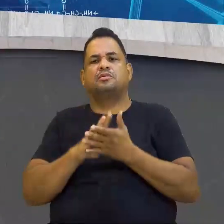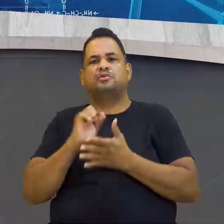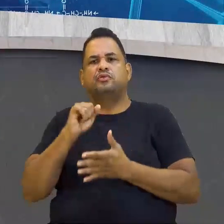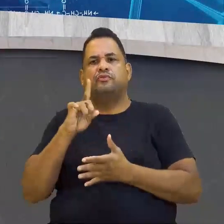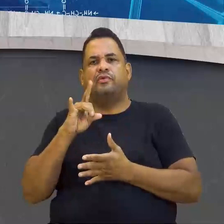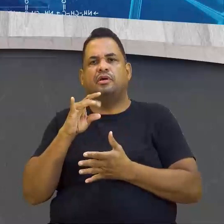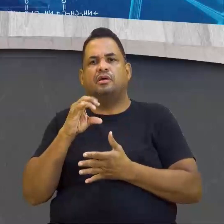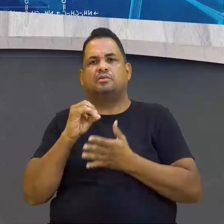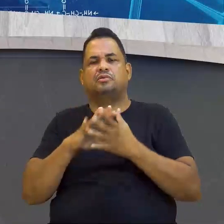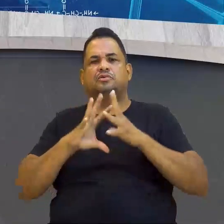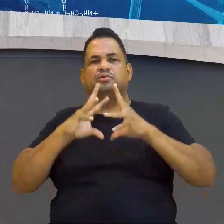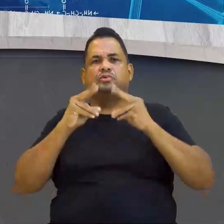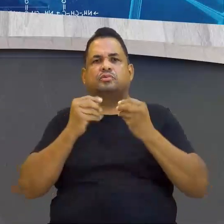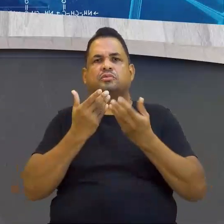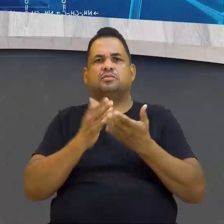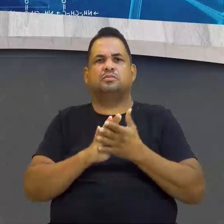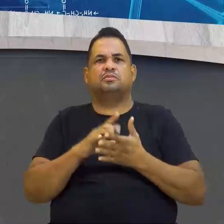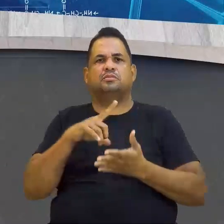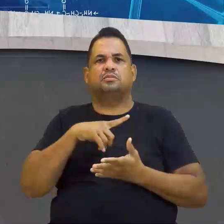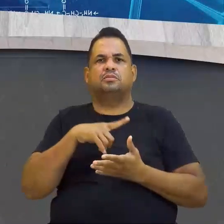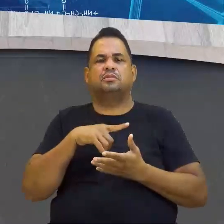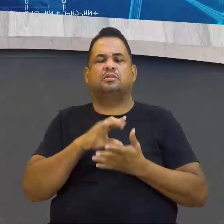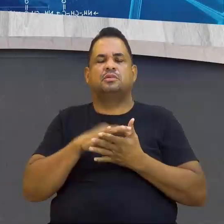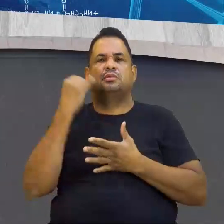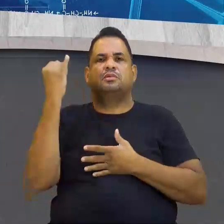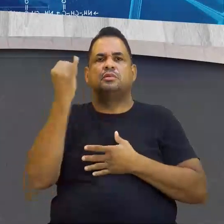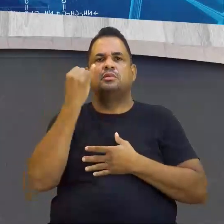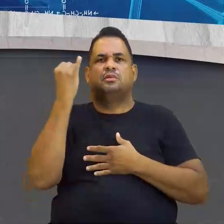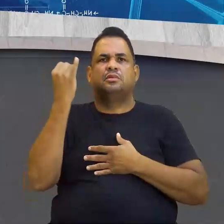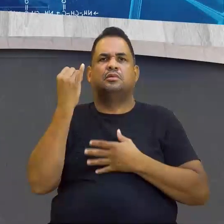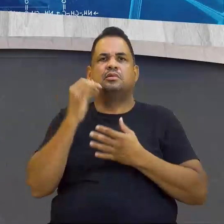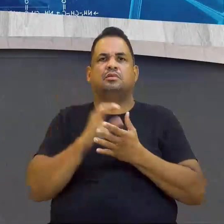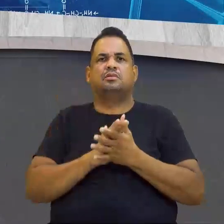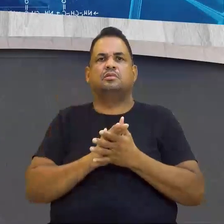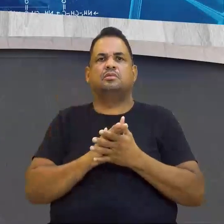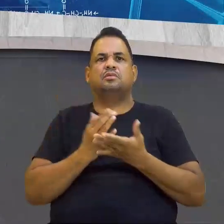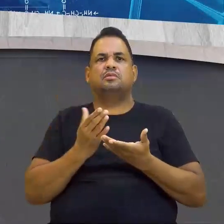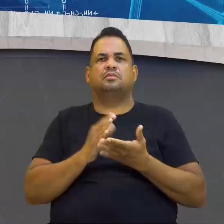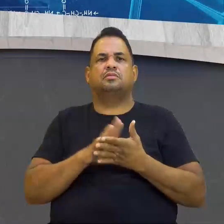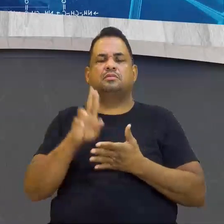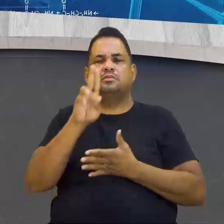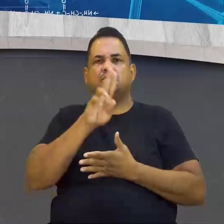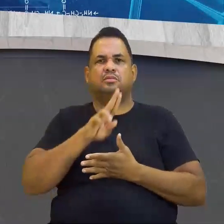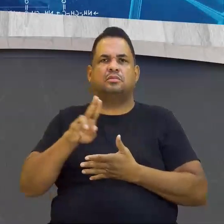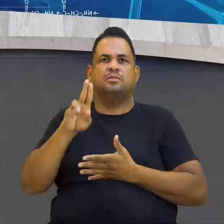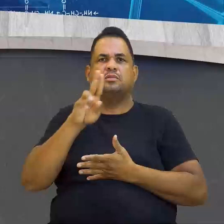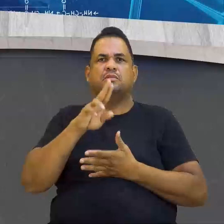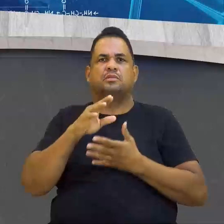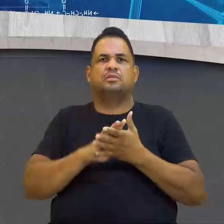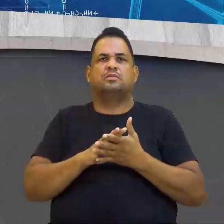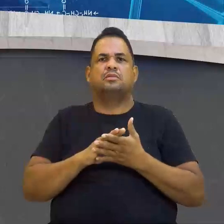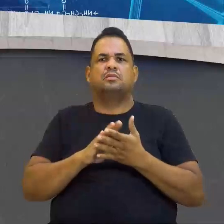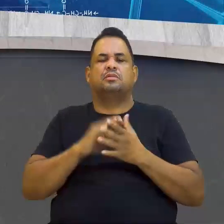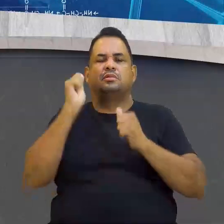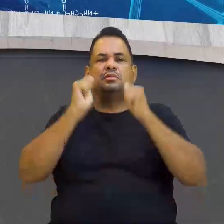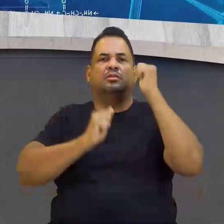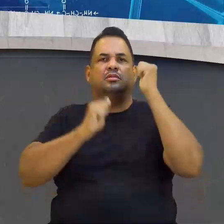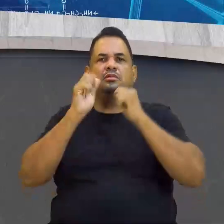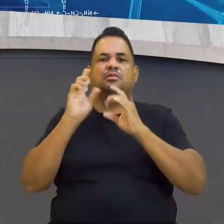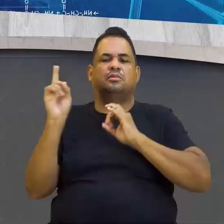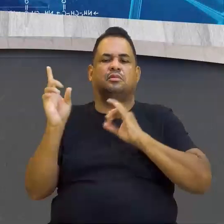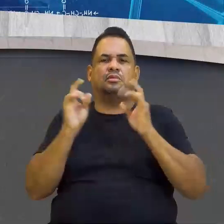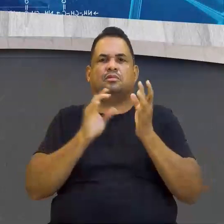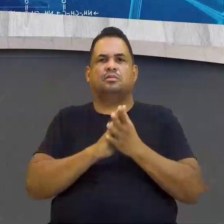sulfatos, todos eles têm grande importância e são muito utilizados na indústria, cada um com a